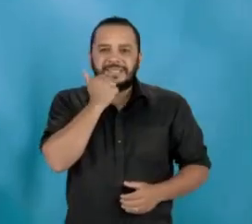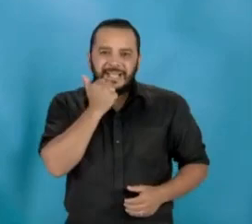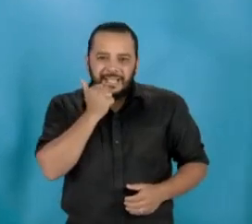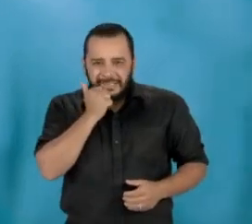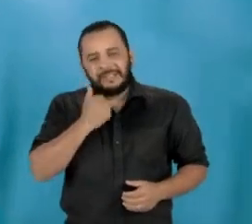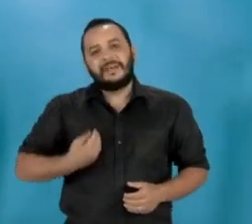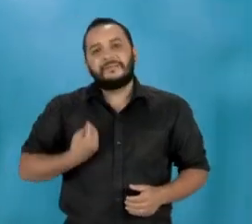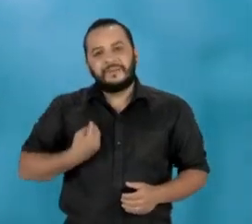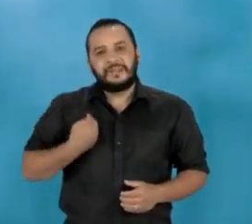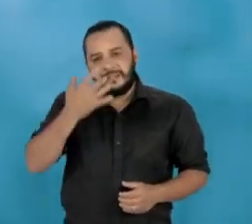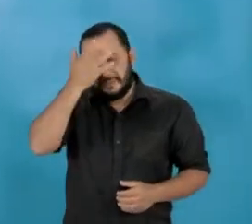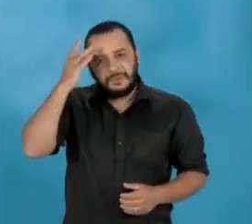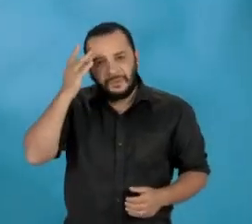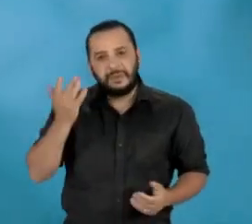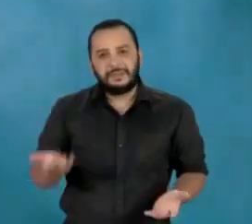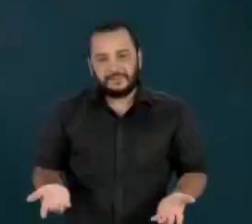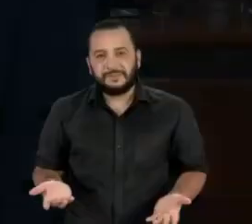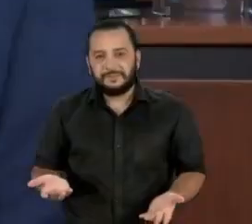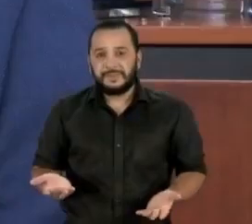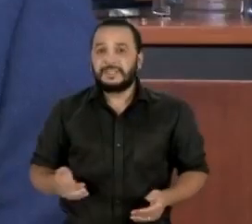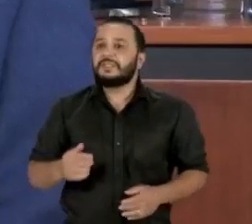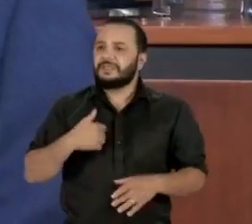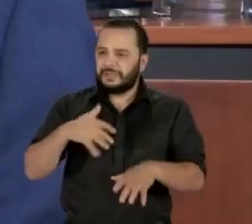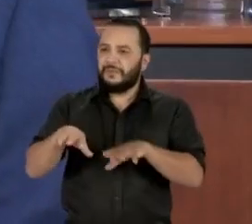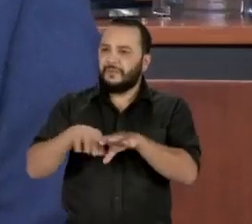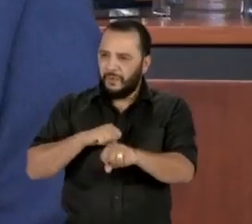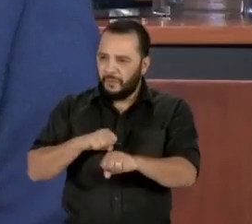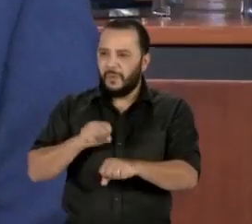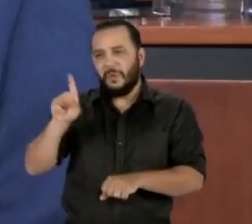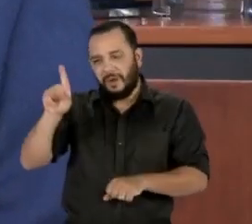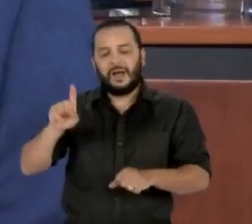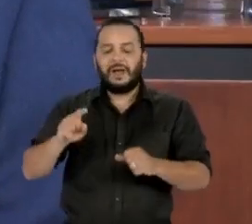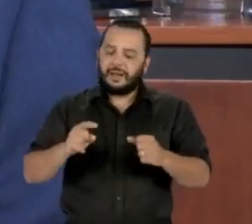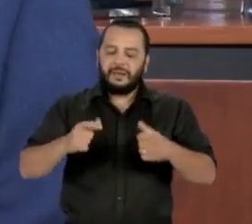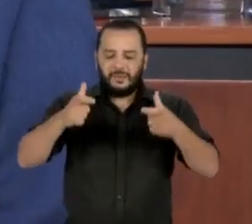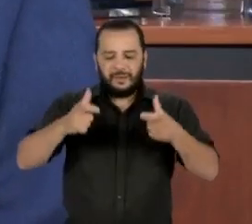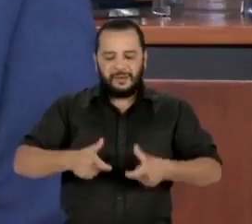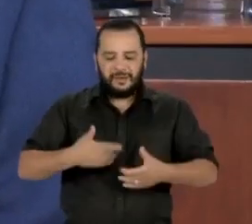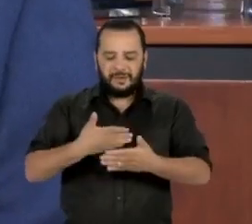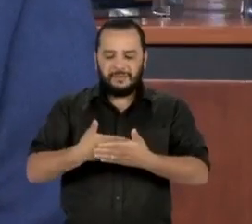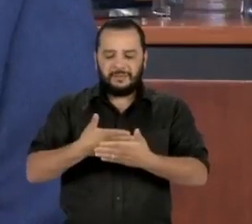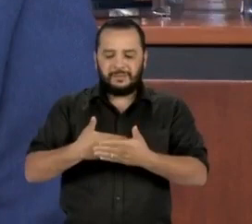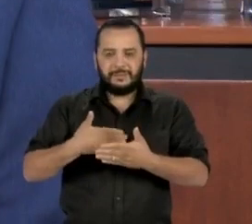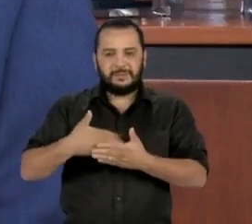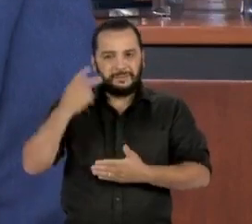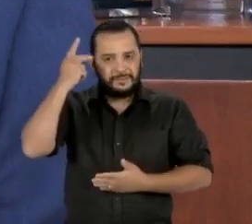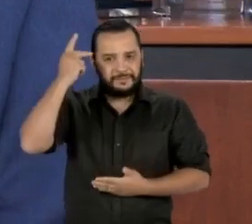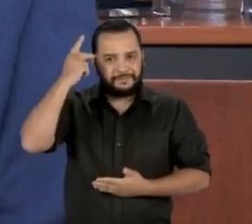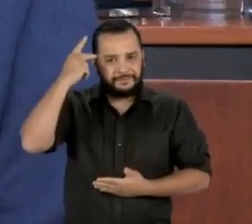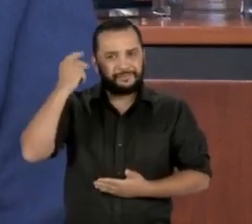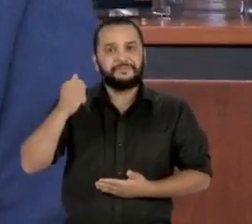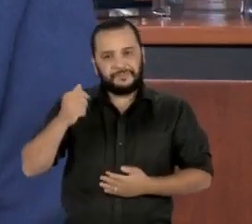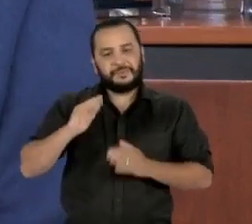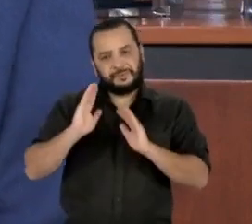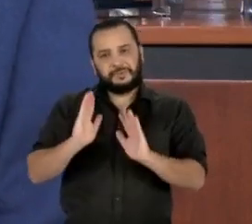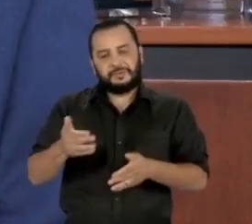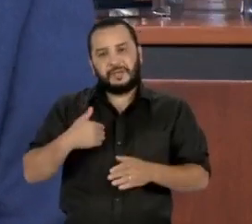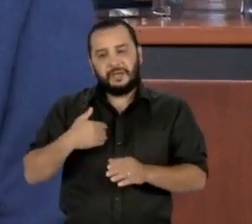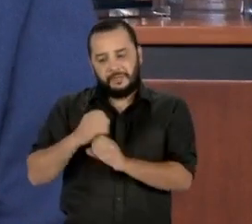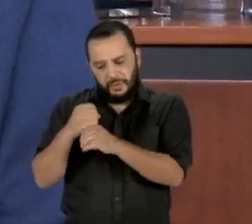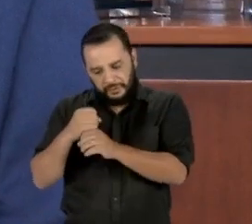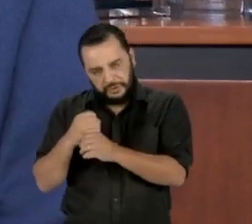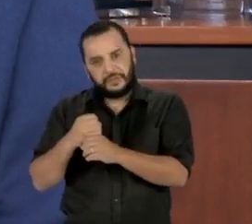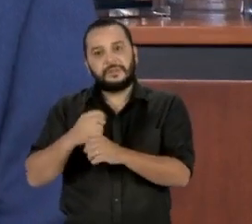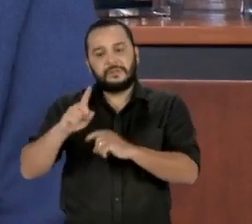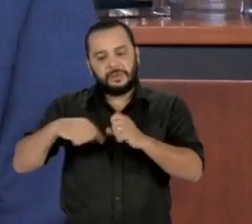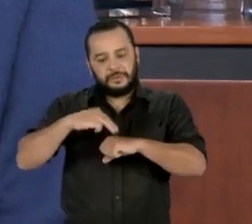na vida das pessoas. Se formou lá em Ribeirão Preto, né, em biologia, fez mestrado, fez